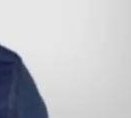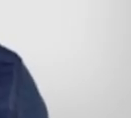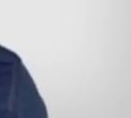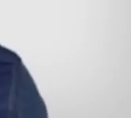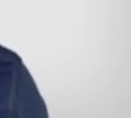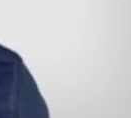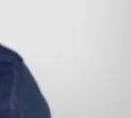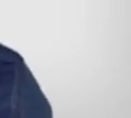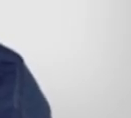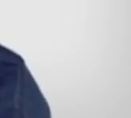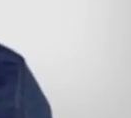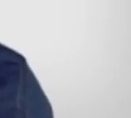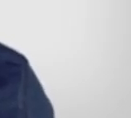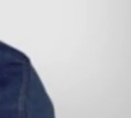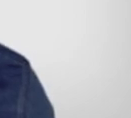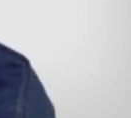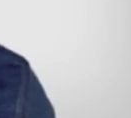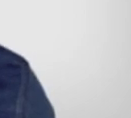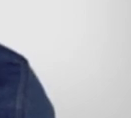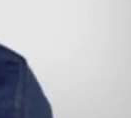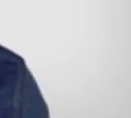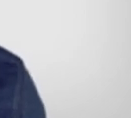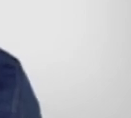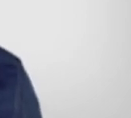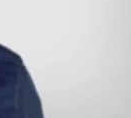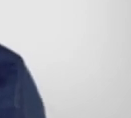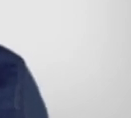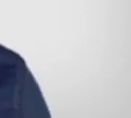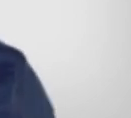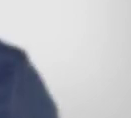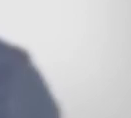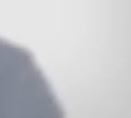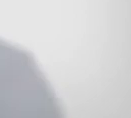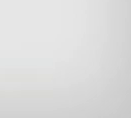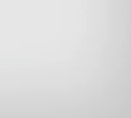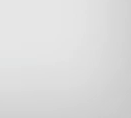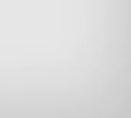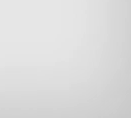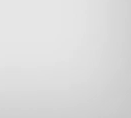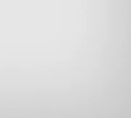o governo de São Paulo e você, juntos, para acabar com a dengue.